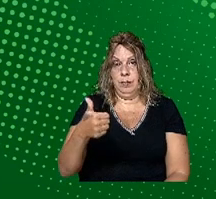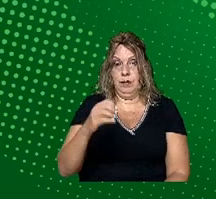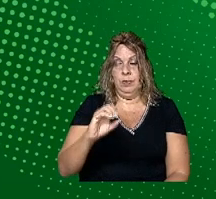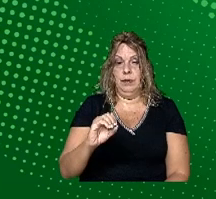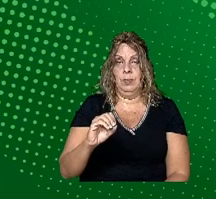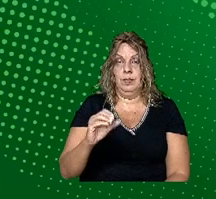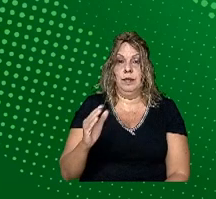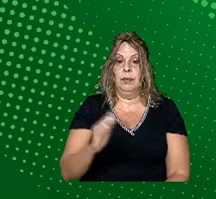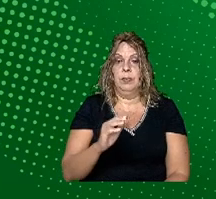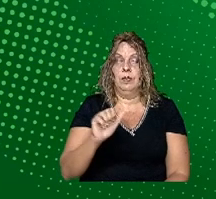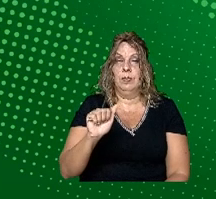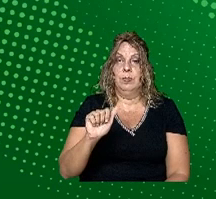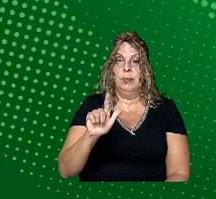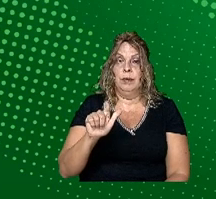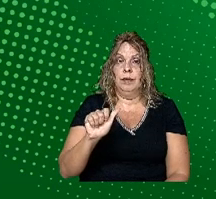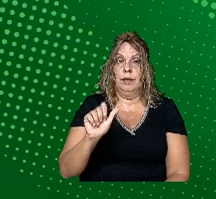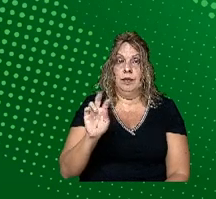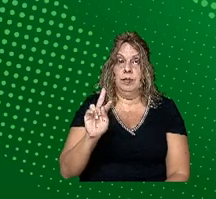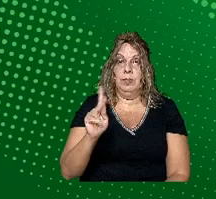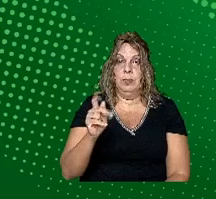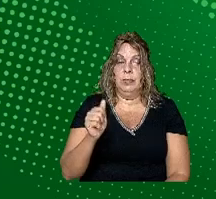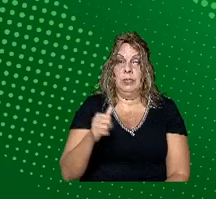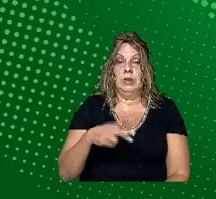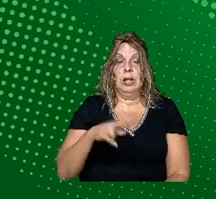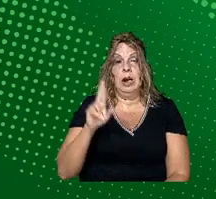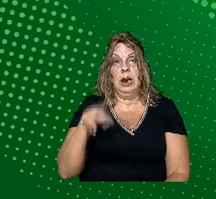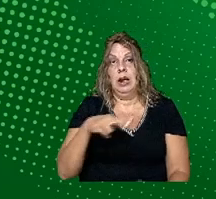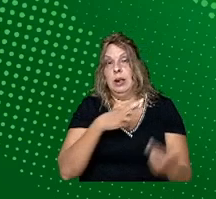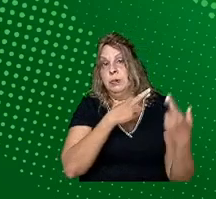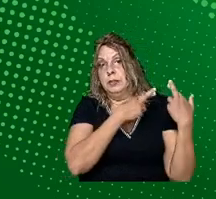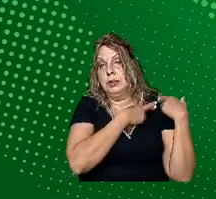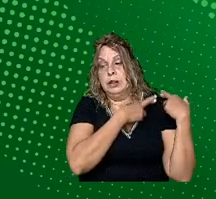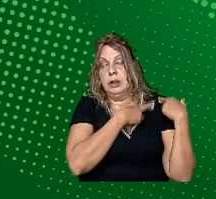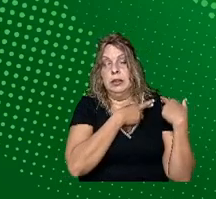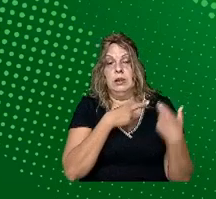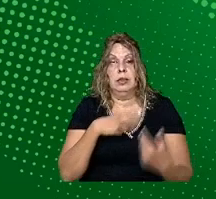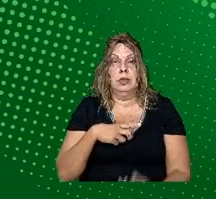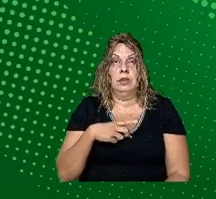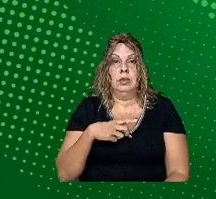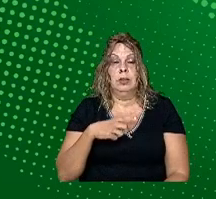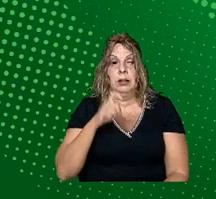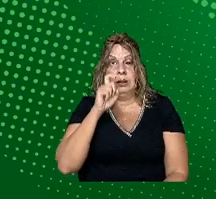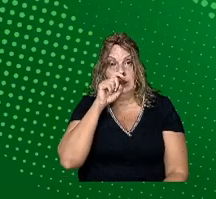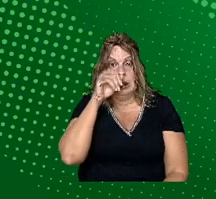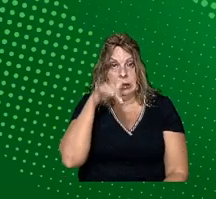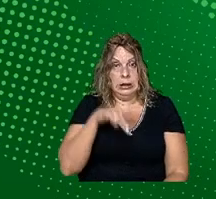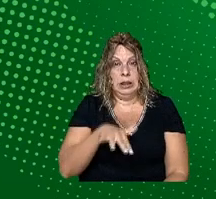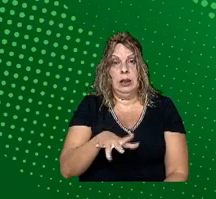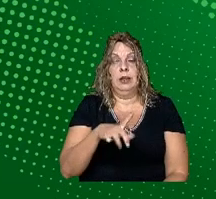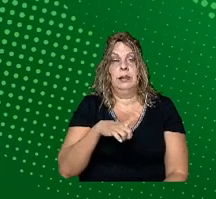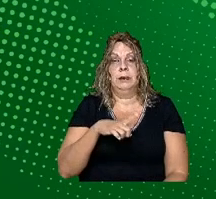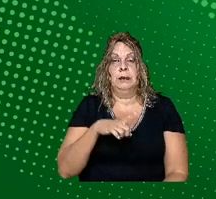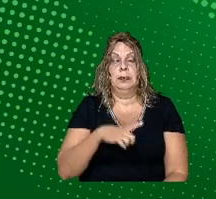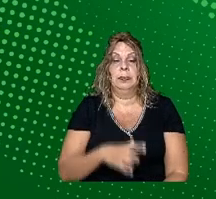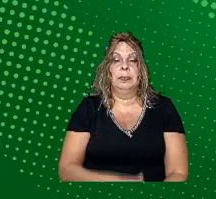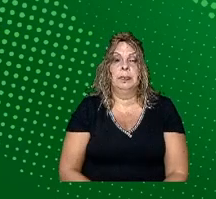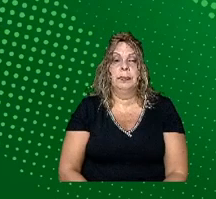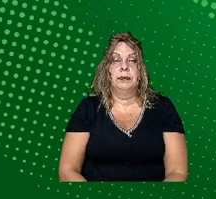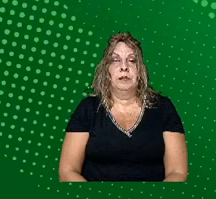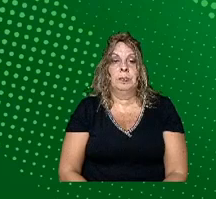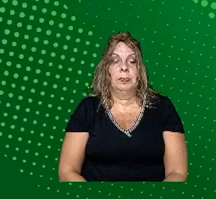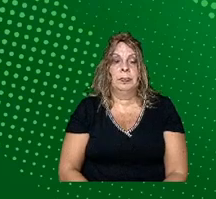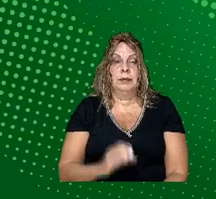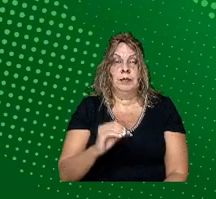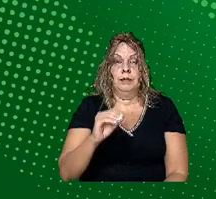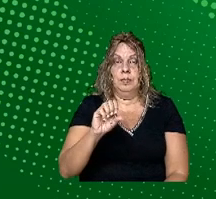173410. Agatha Vitória é menor, vai ser representada, Canidé, aí a cidade Banca da Edilma, Regional Canidé.